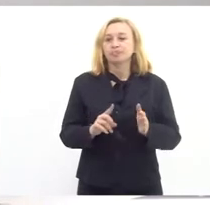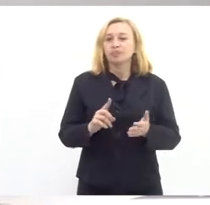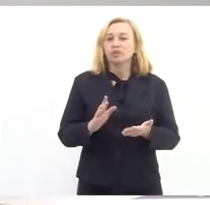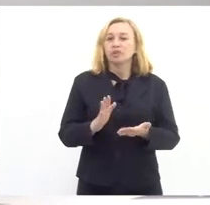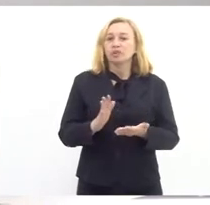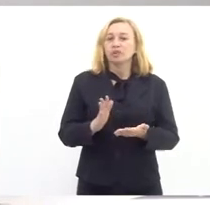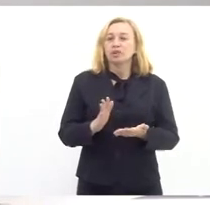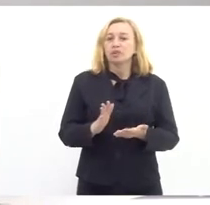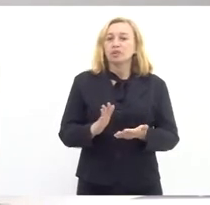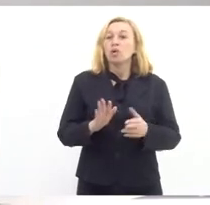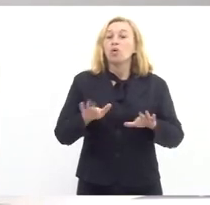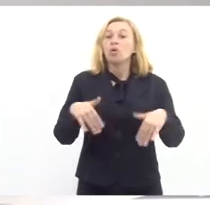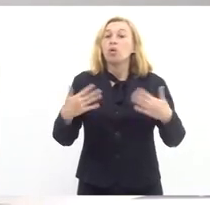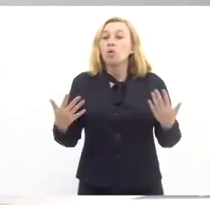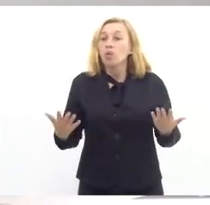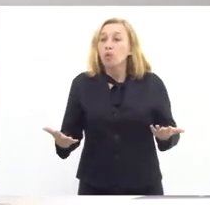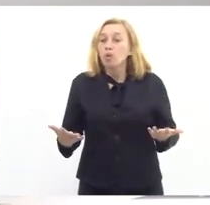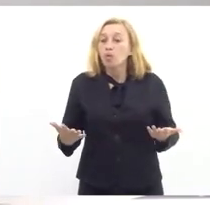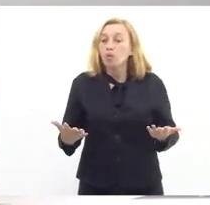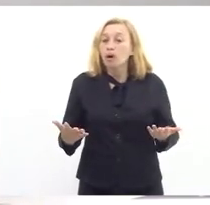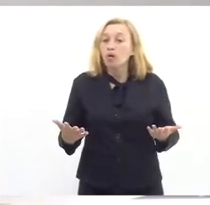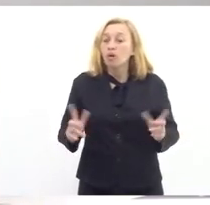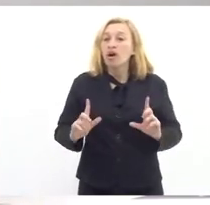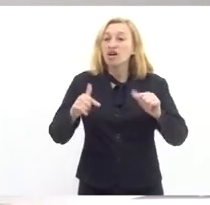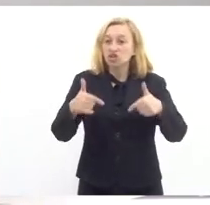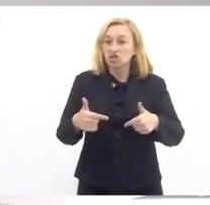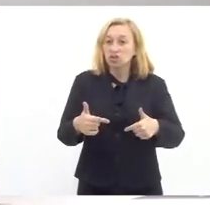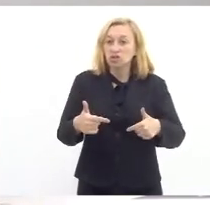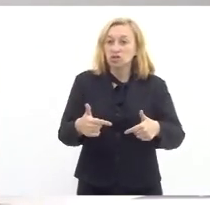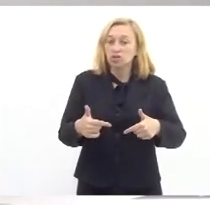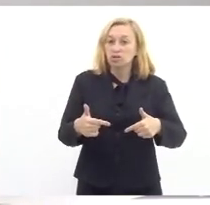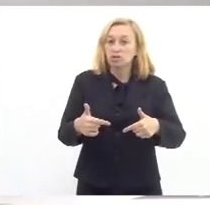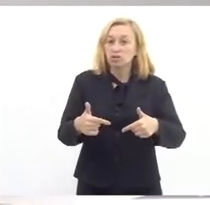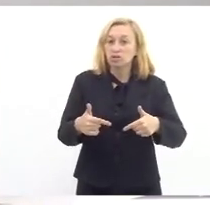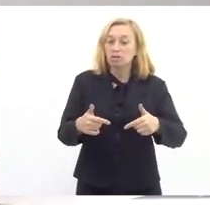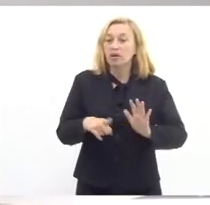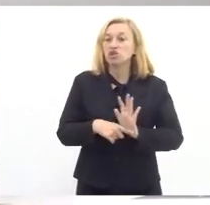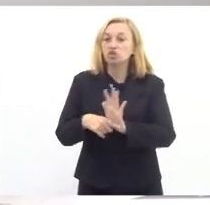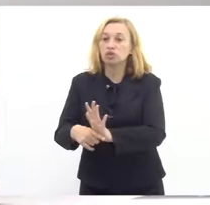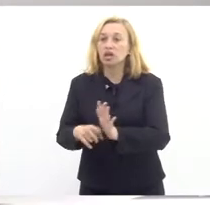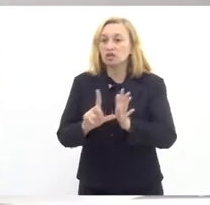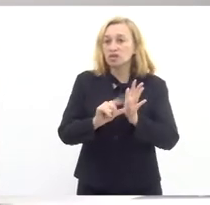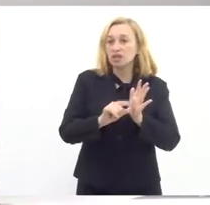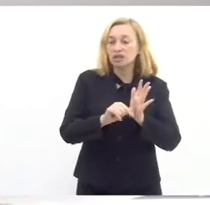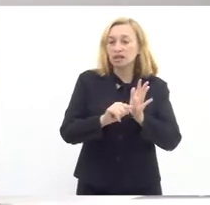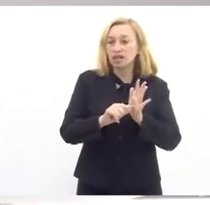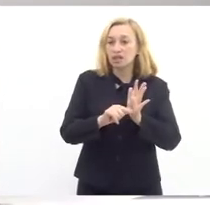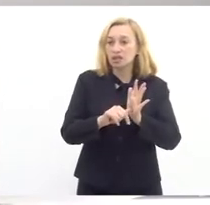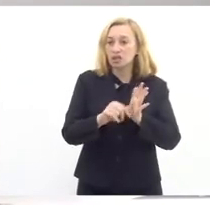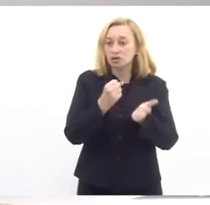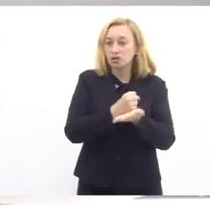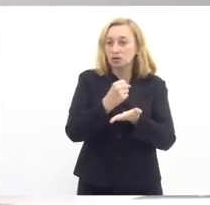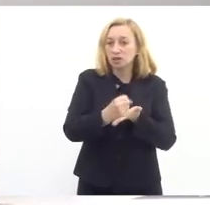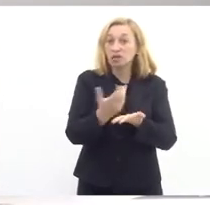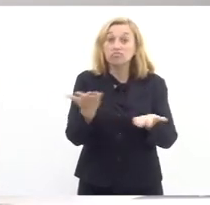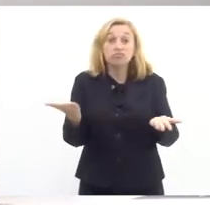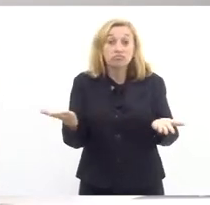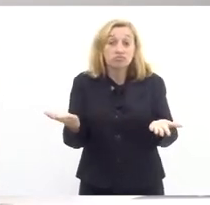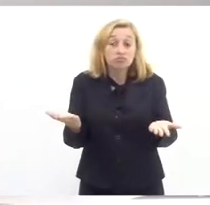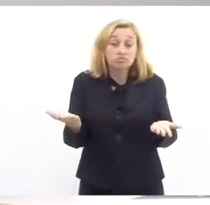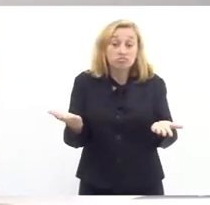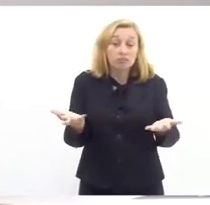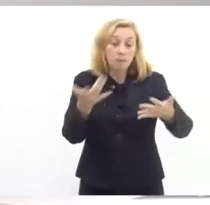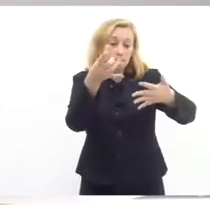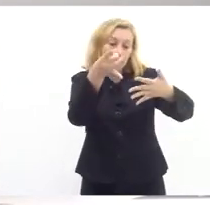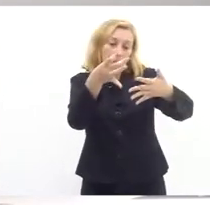sendo tomada para sanar os atrasos dos investimentos indicados nos contratos? Nos contratos vem elencando uma